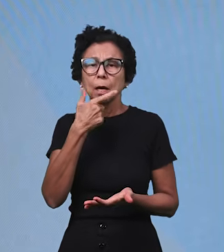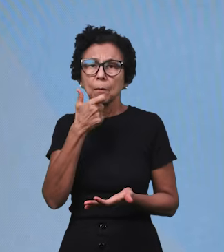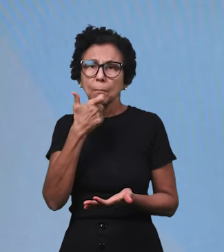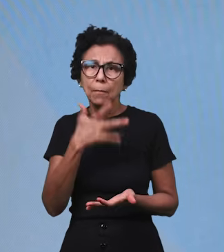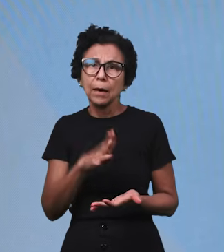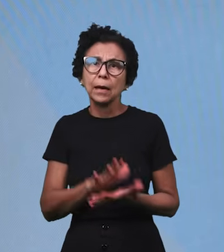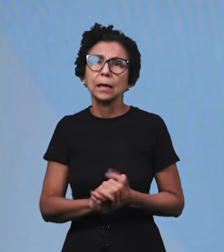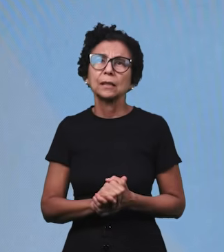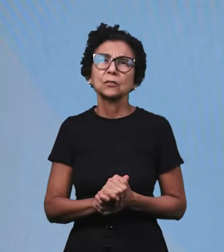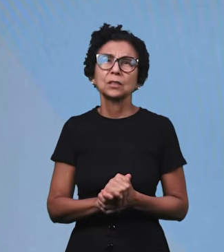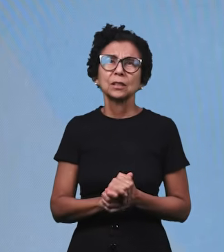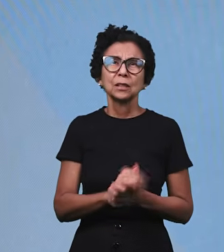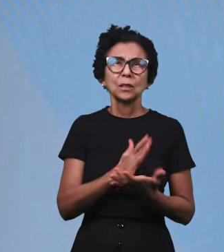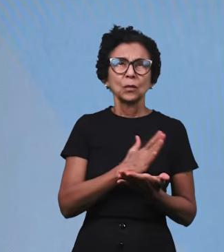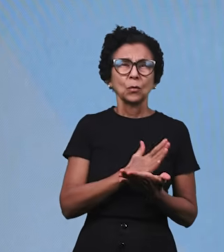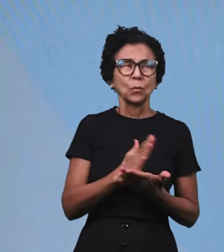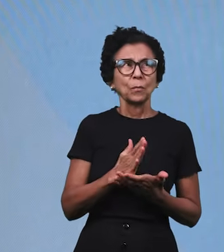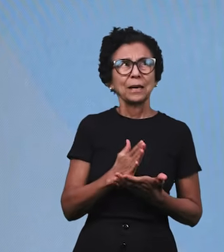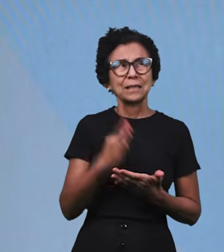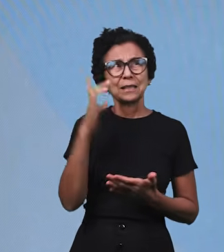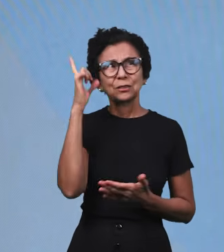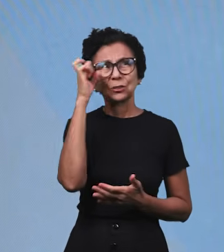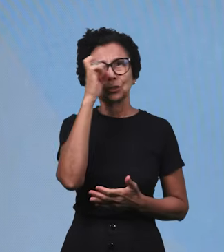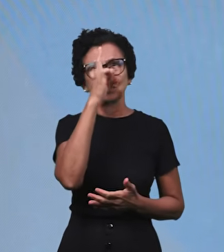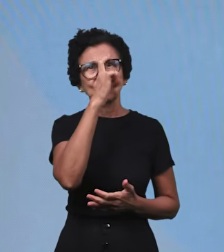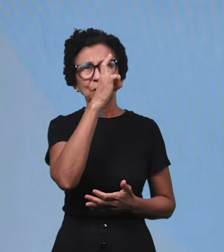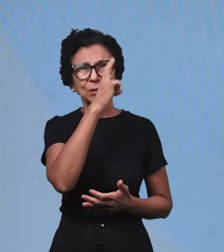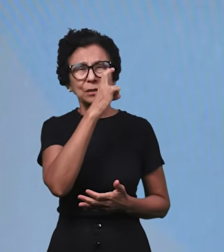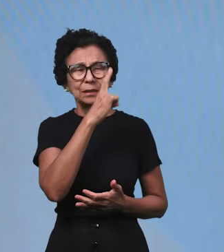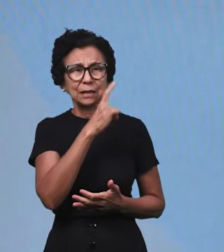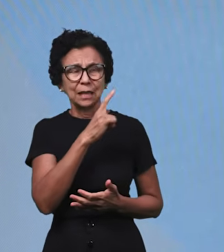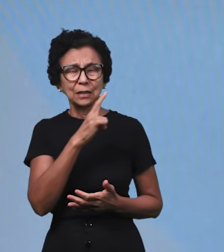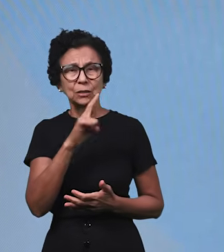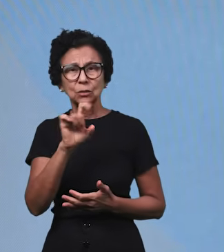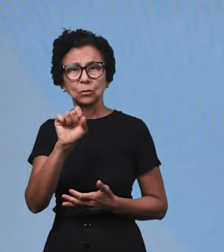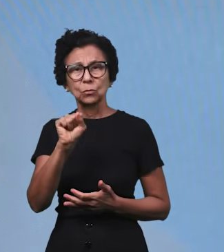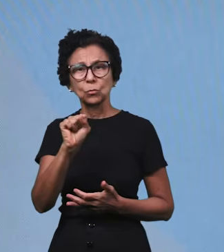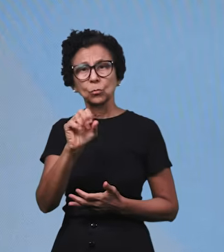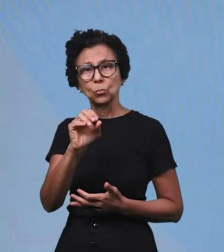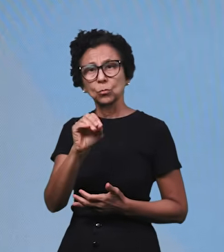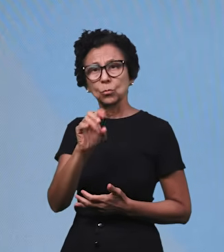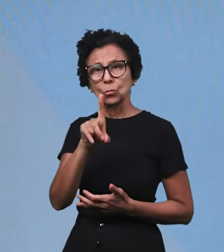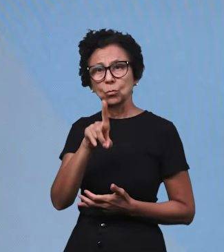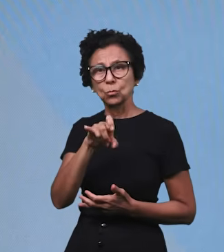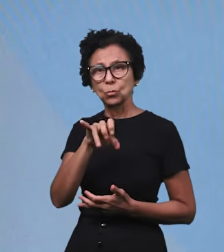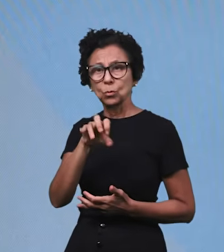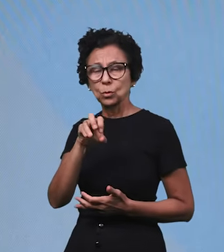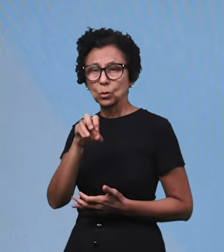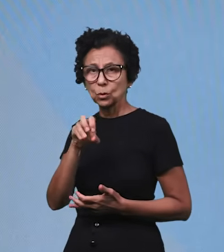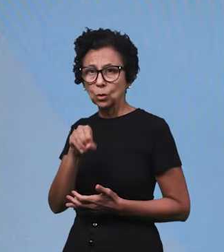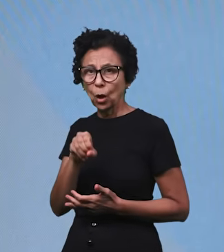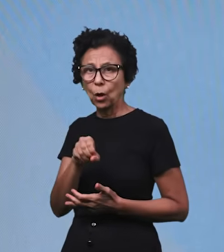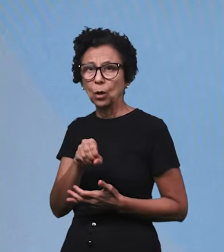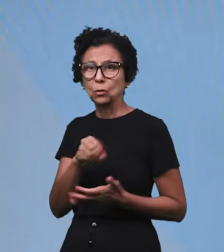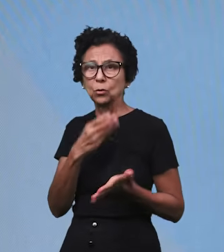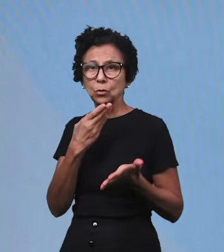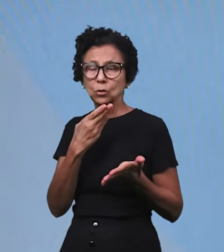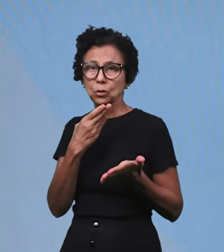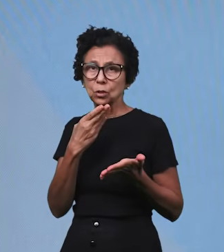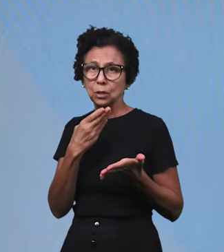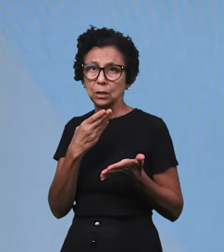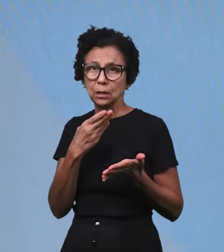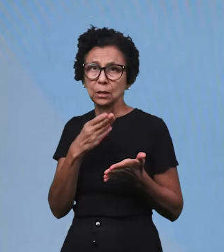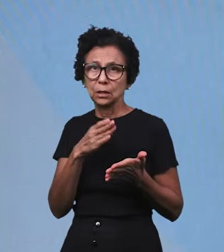O edema, o paciente começa a ter uma dificuldade de eliminar o sódio, né? E começa a absorver mais